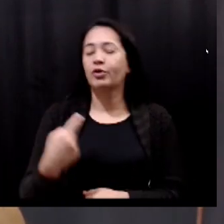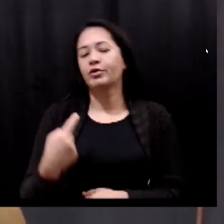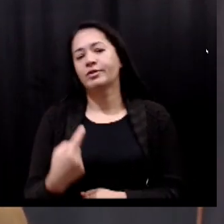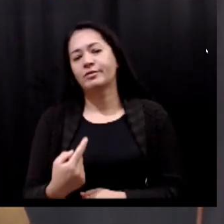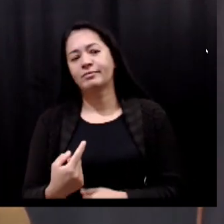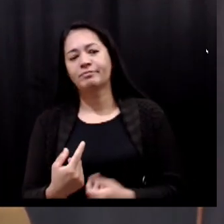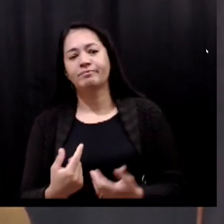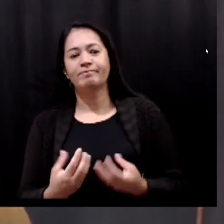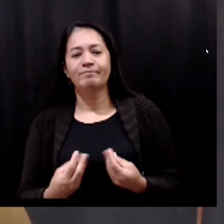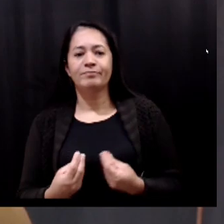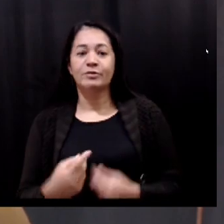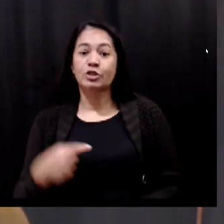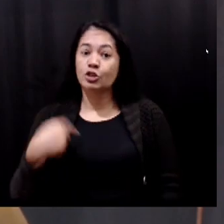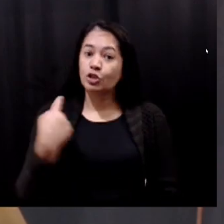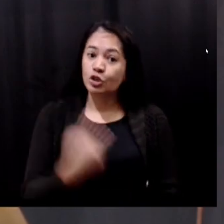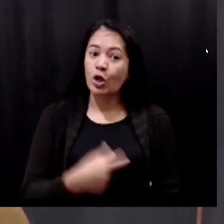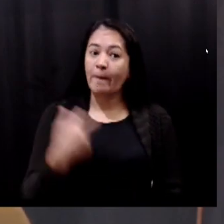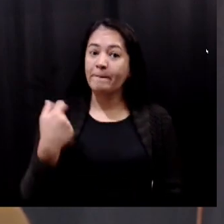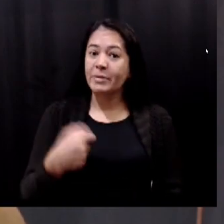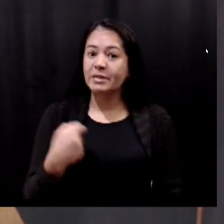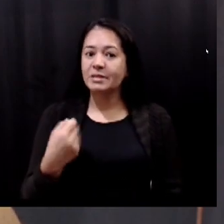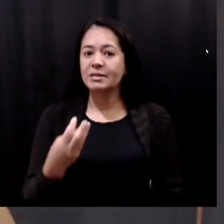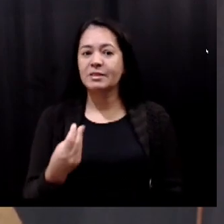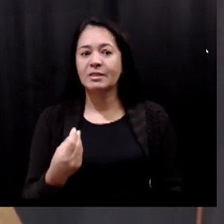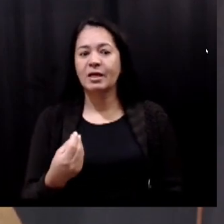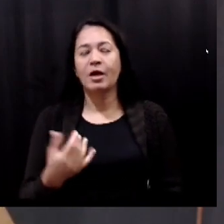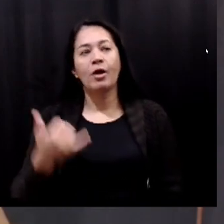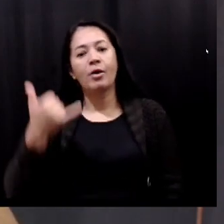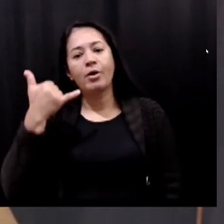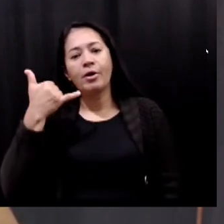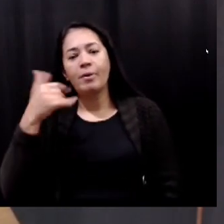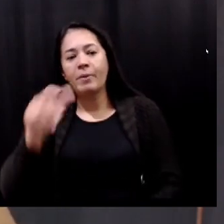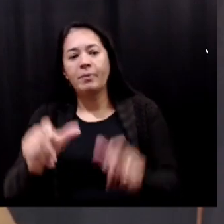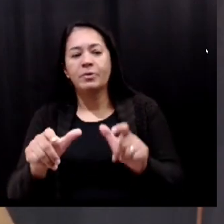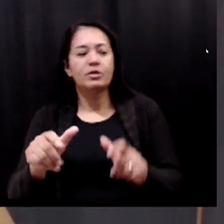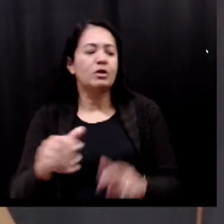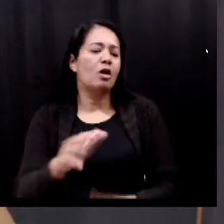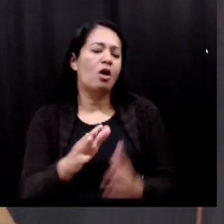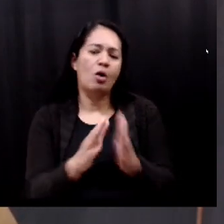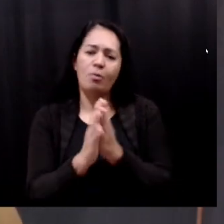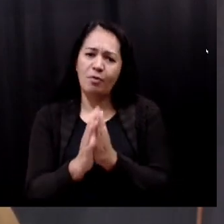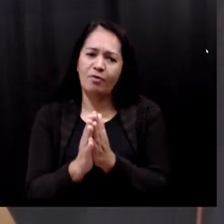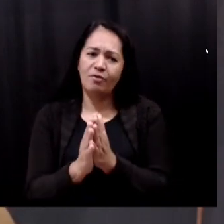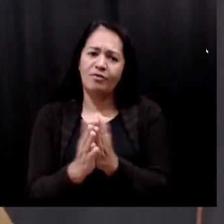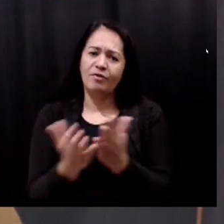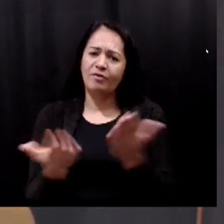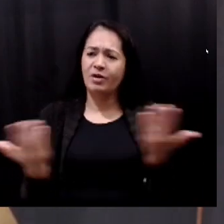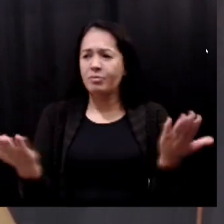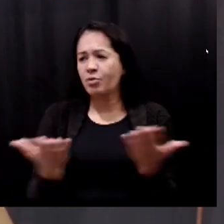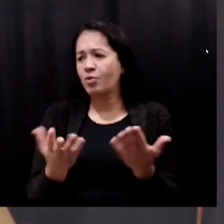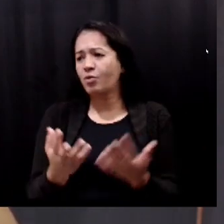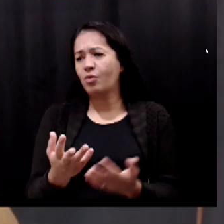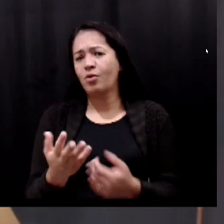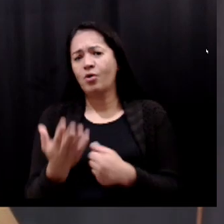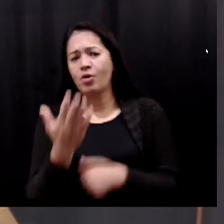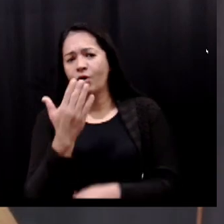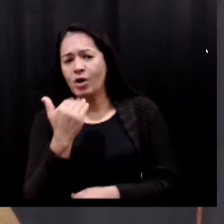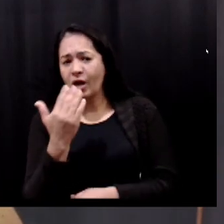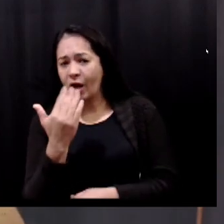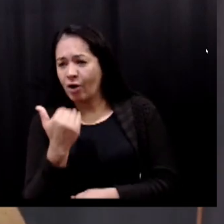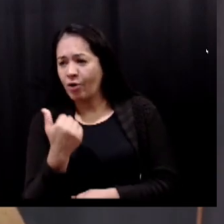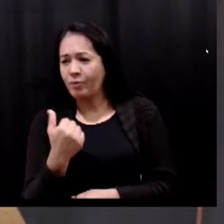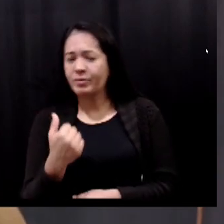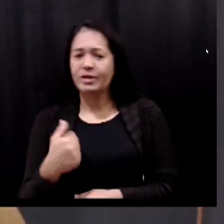a gente vai ter que ligar para as pessoas, falar, gente, ó, vamos fazer uma jantinha aqui na minha casa, vocês trazem os pratinhos, eu tô aqui a